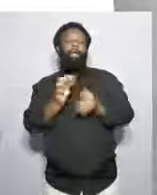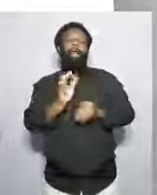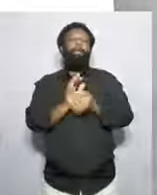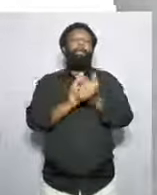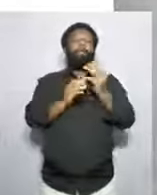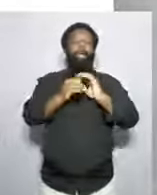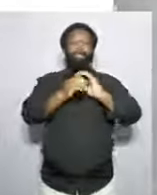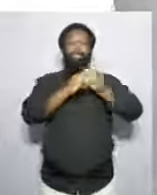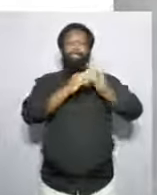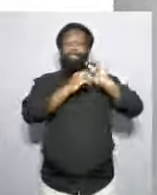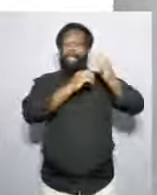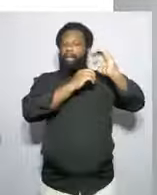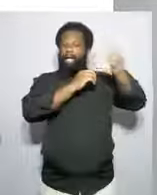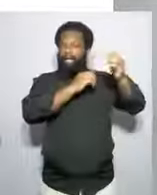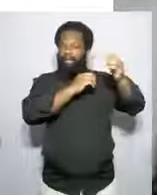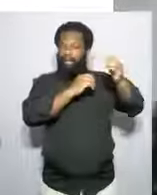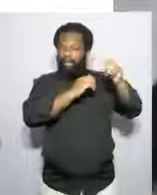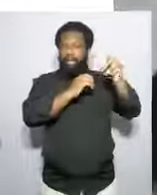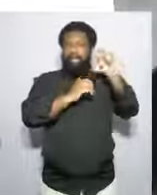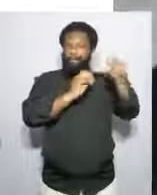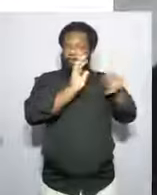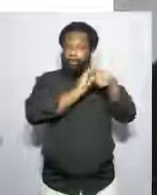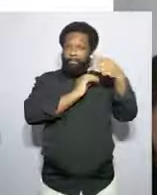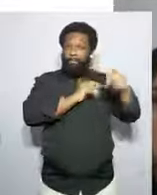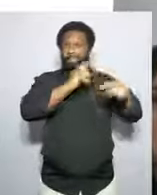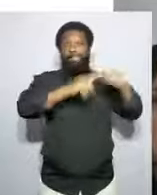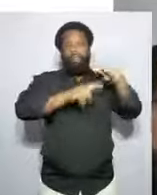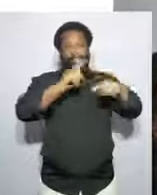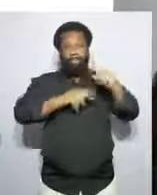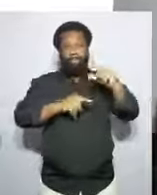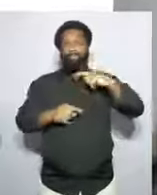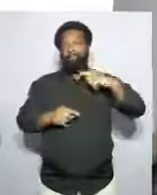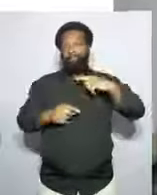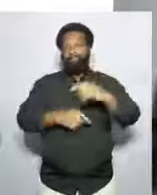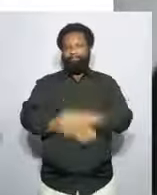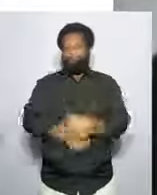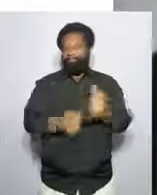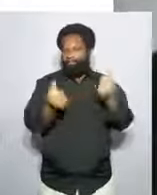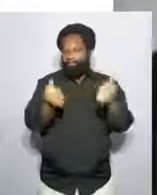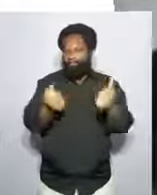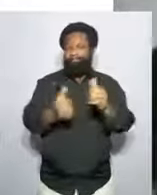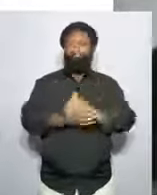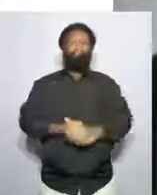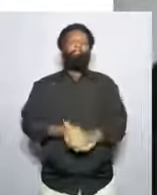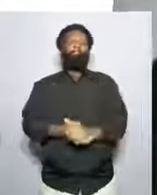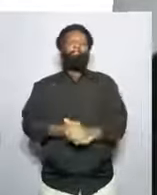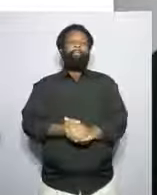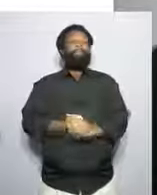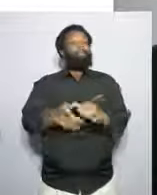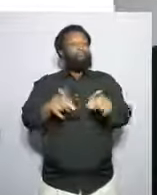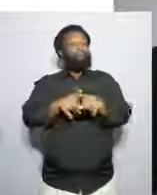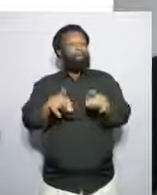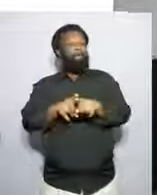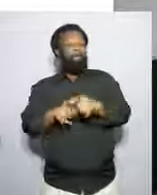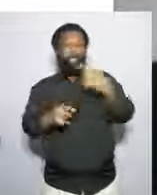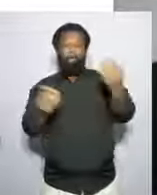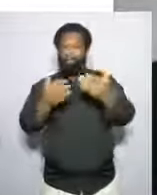de camadas eletrônicas que aquele elemento apresenta. Combinado? Bom,